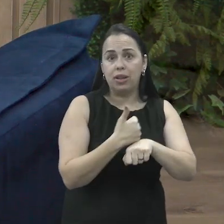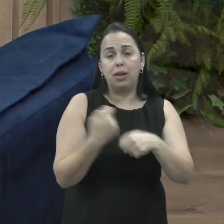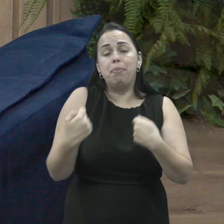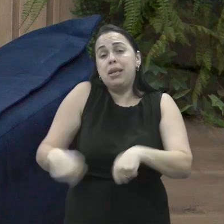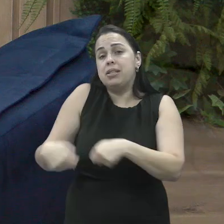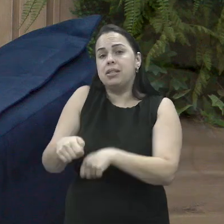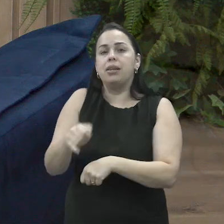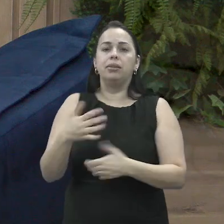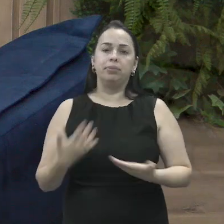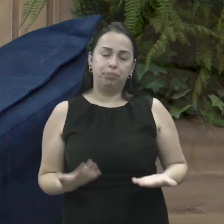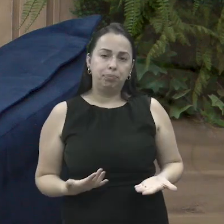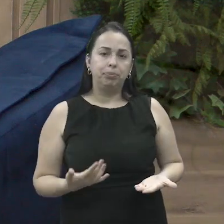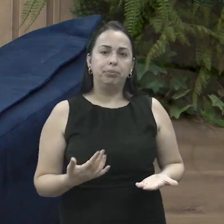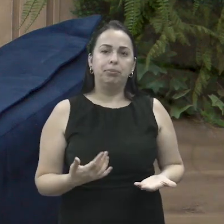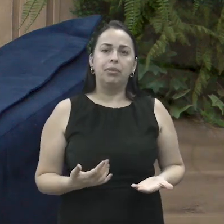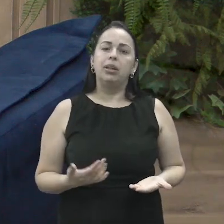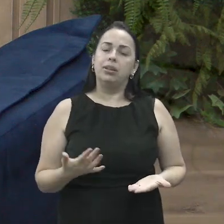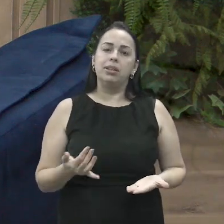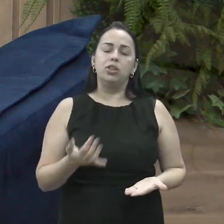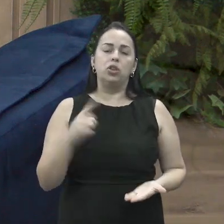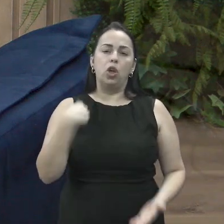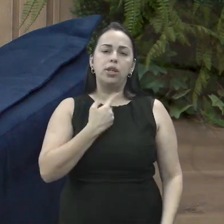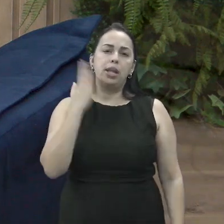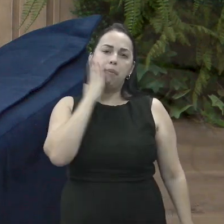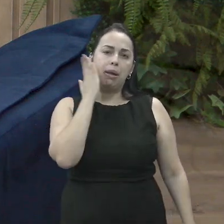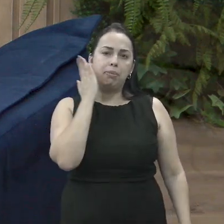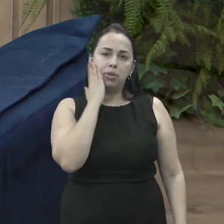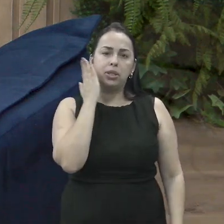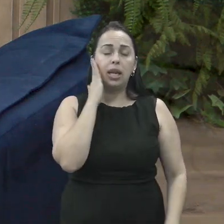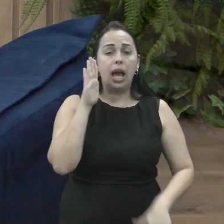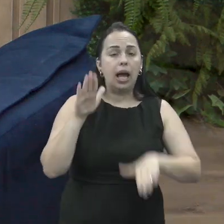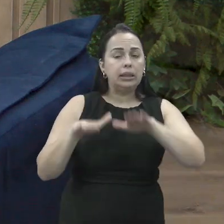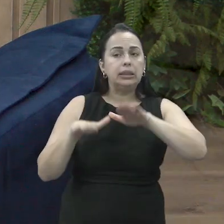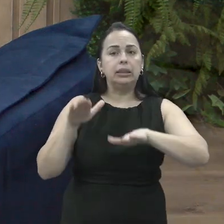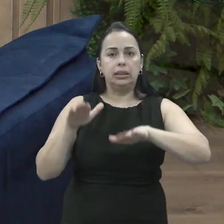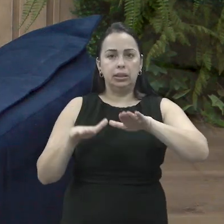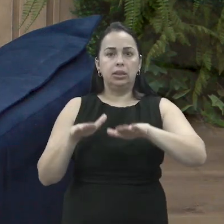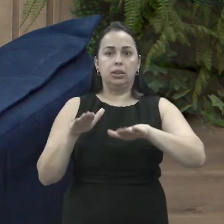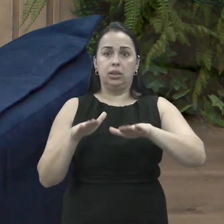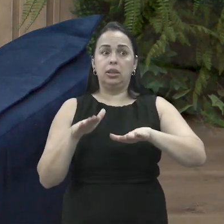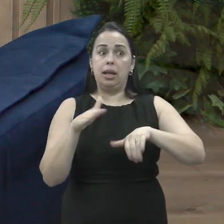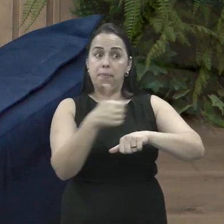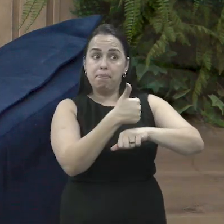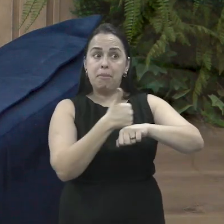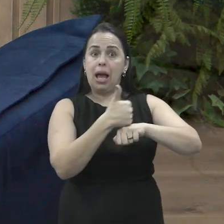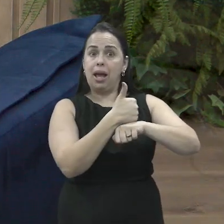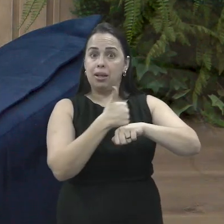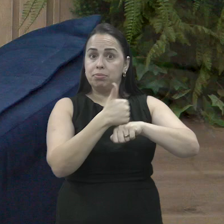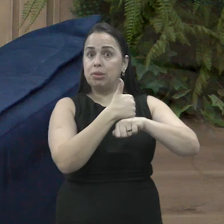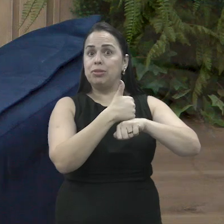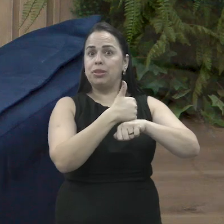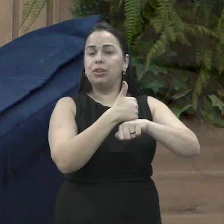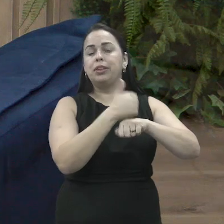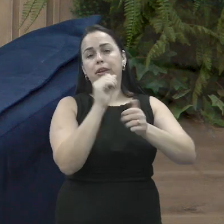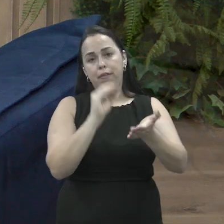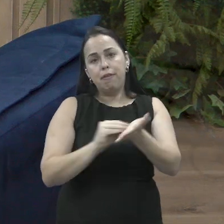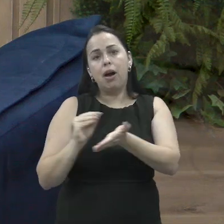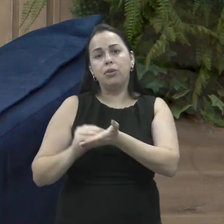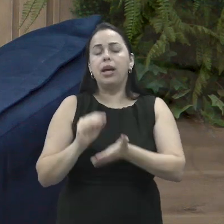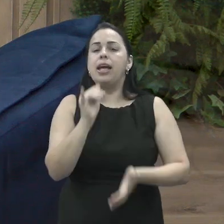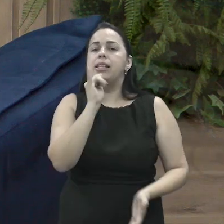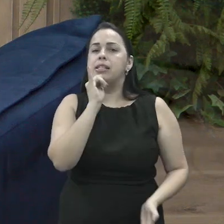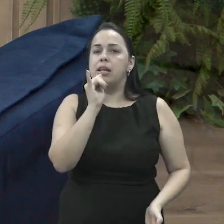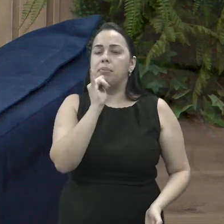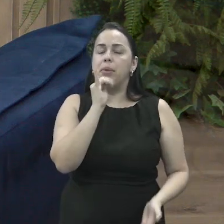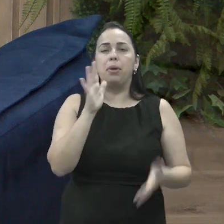especialistas e profissionais que a gente precisa, né? A gente sabe que muitas vezes, especialistas, nós temos vários problemas,